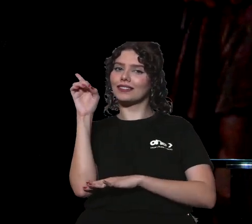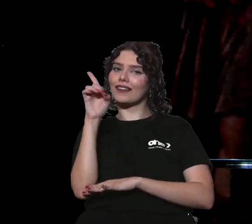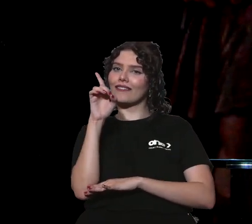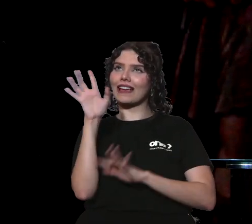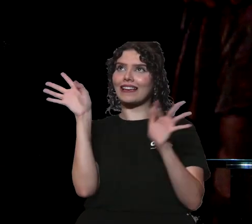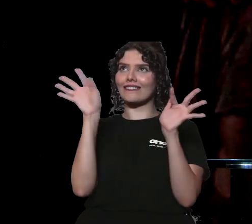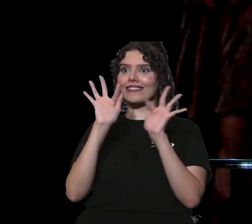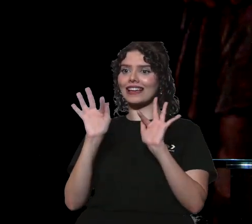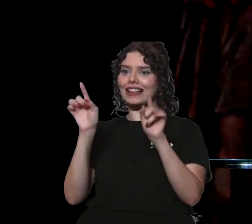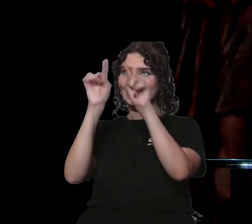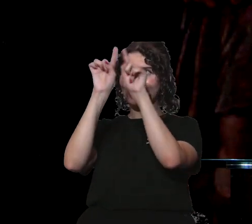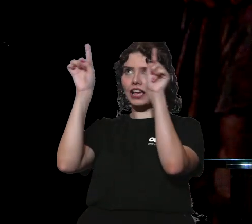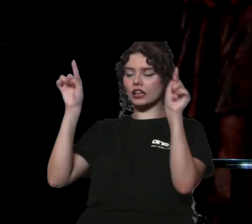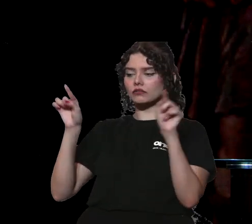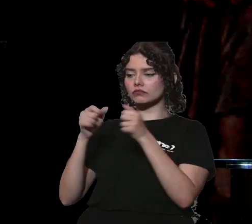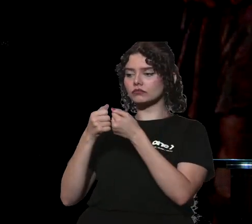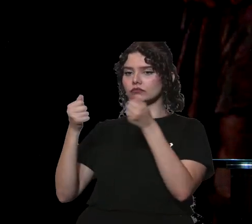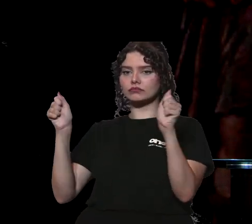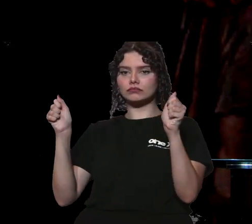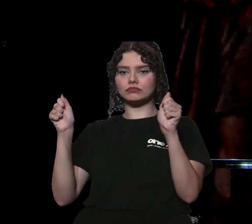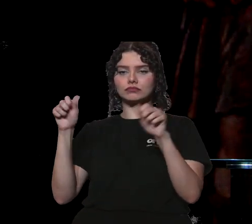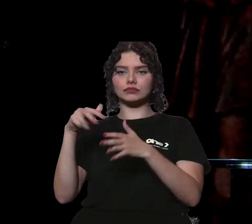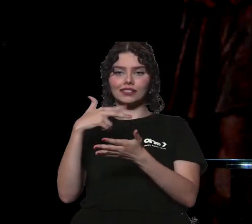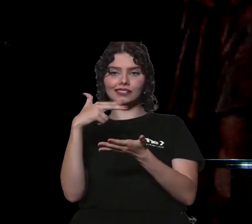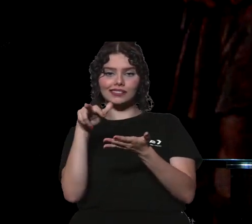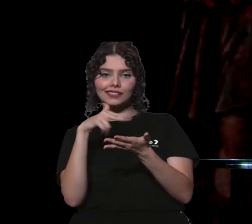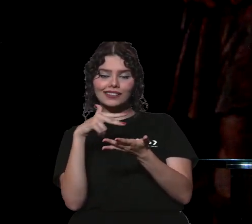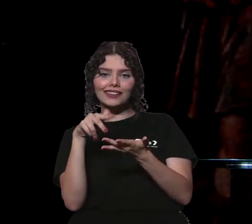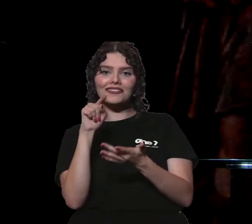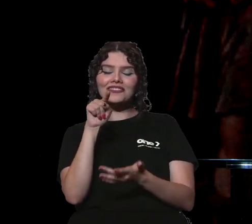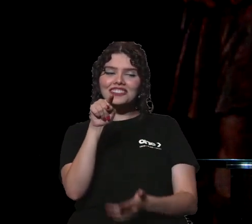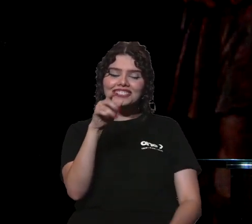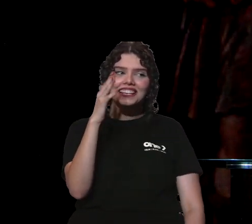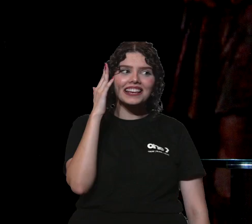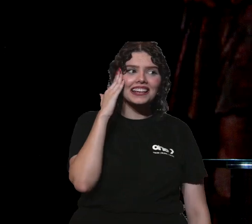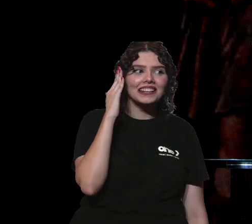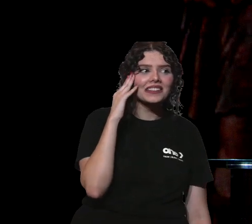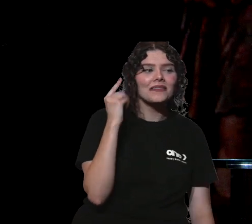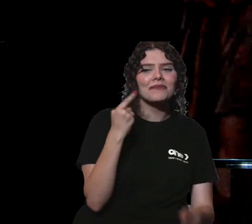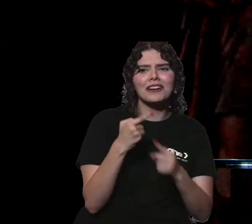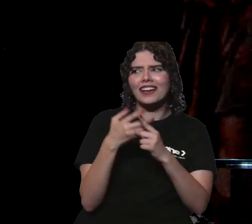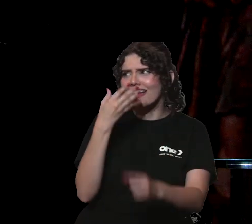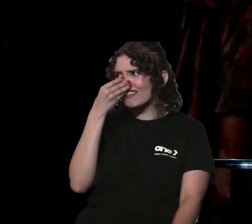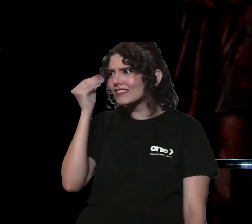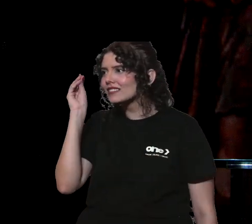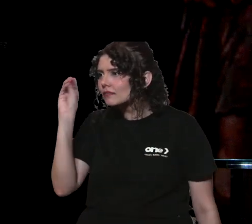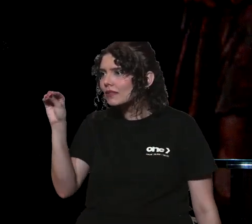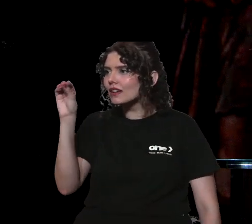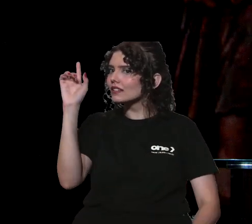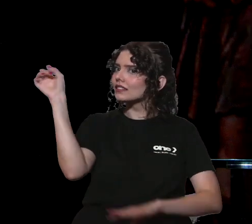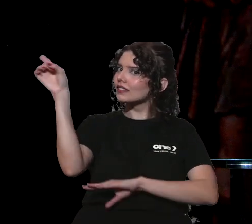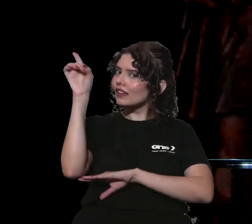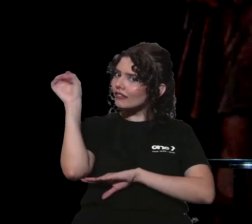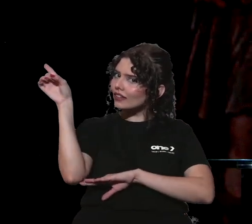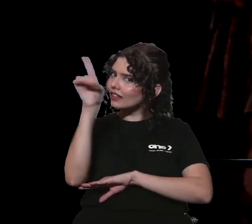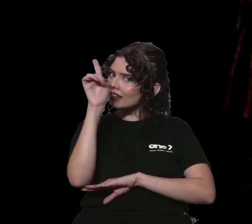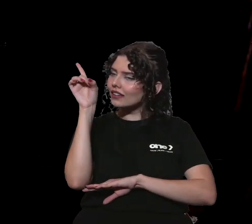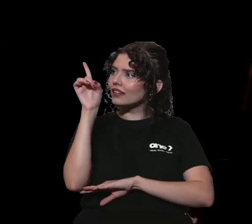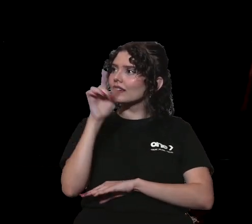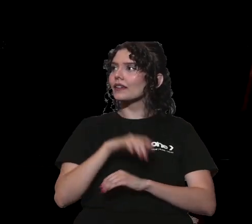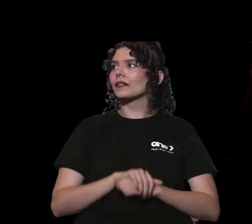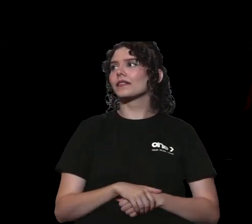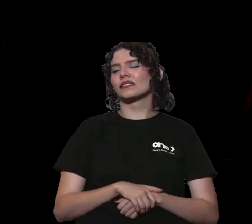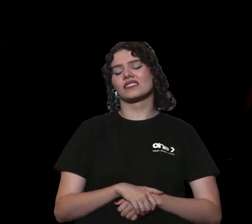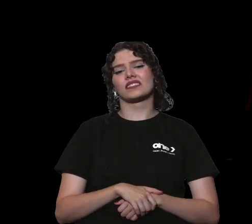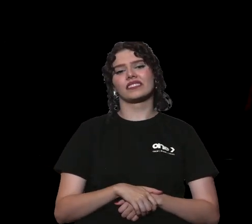janela, dançando. Agora você consegue entender por que ela despreza ele? Ela estava cheia